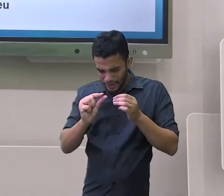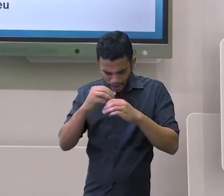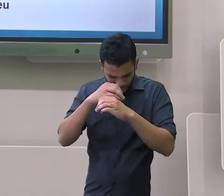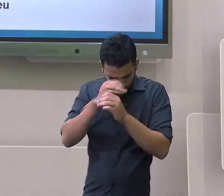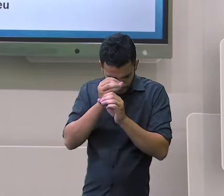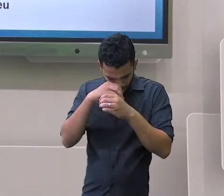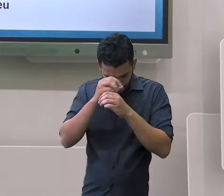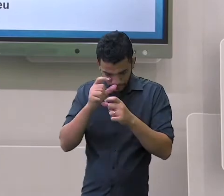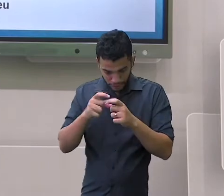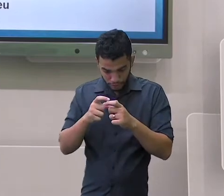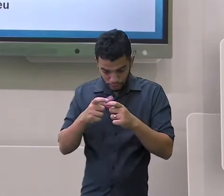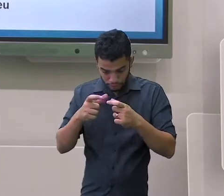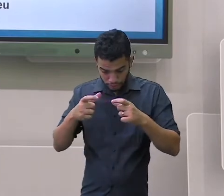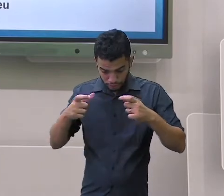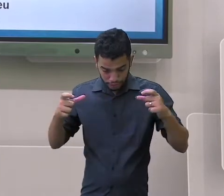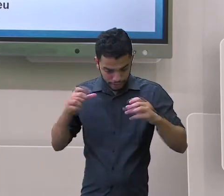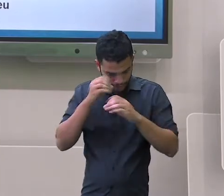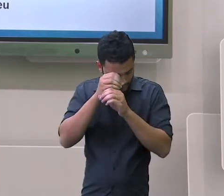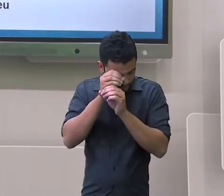é o